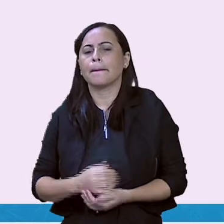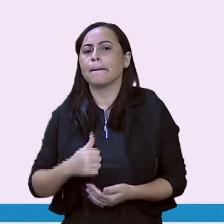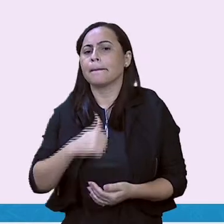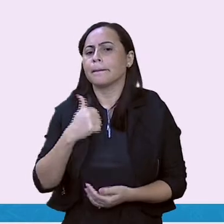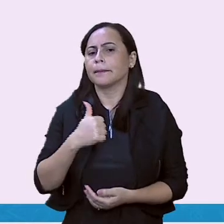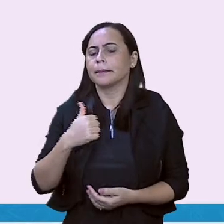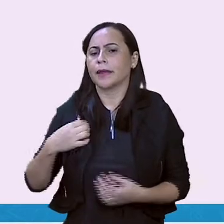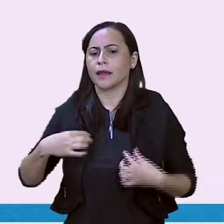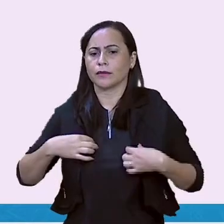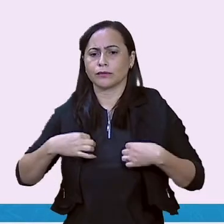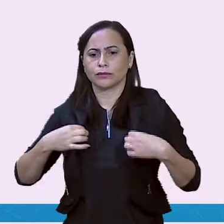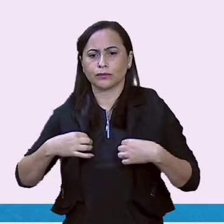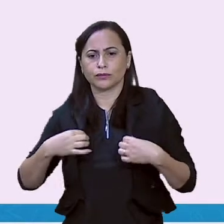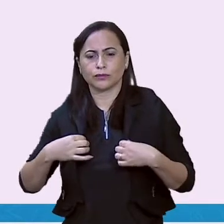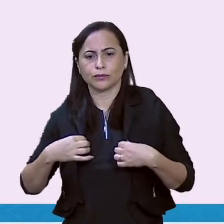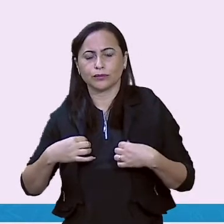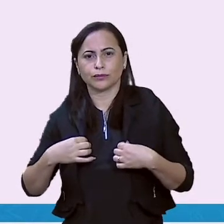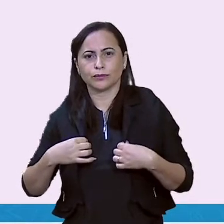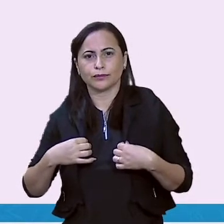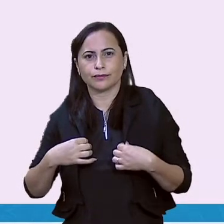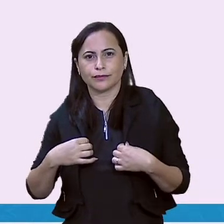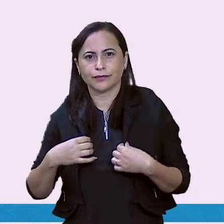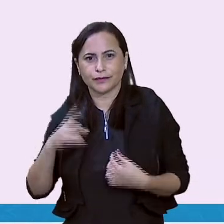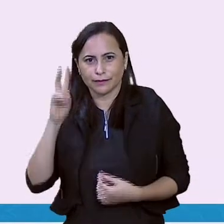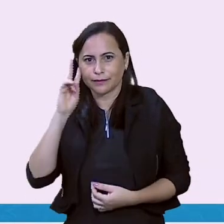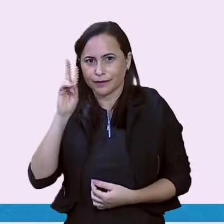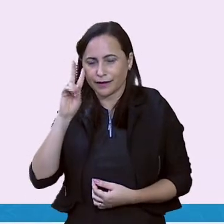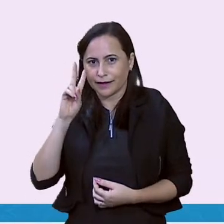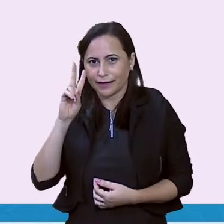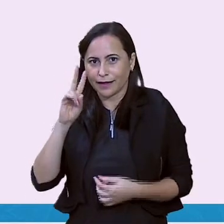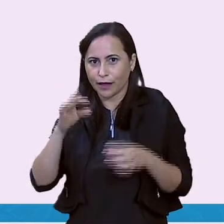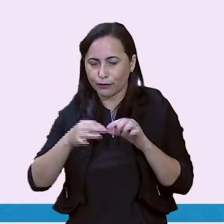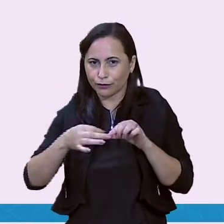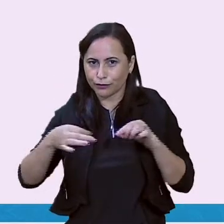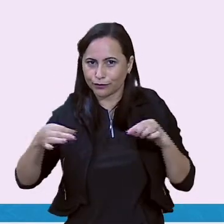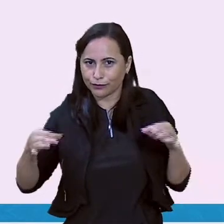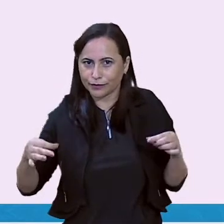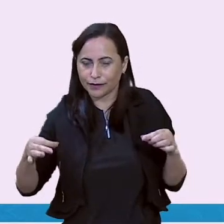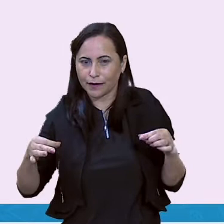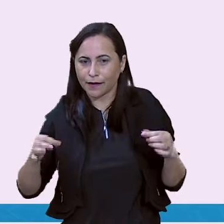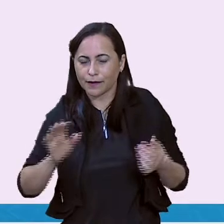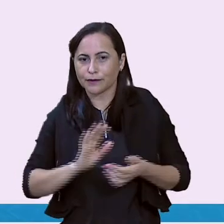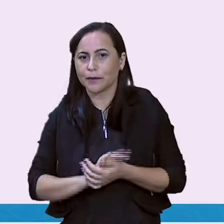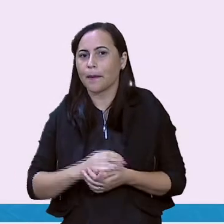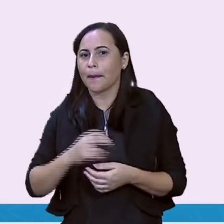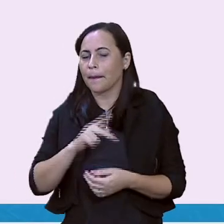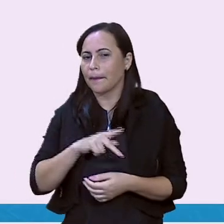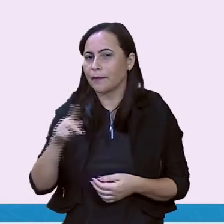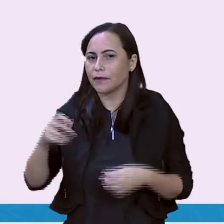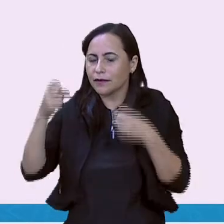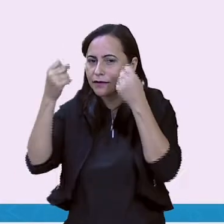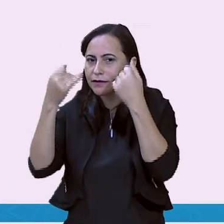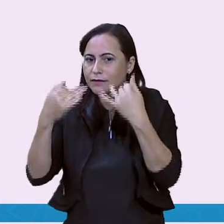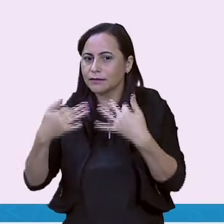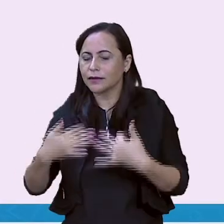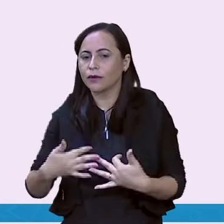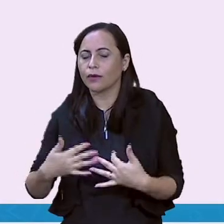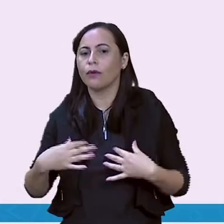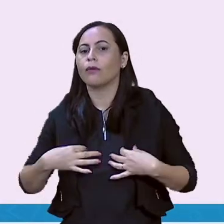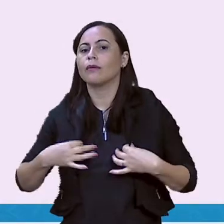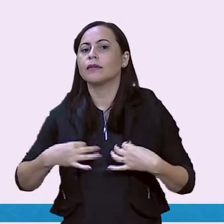tecido, lembra na aula lá de comprimento com a professora Kelly, que ela explicou direitinho? O tecido a gente